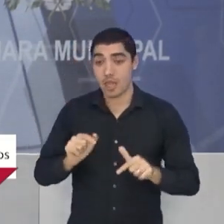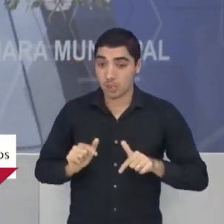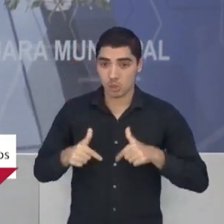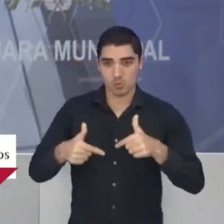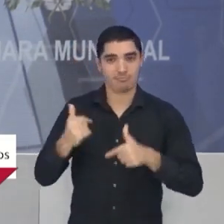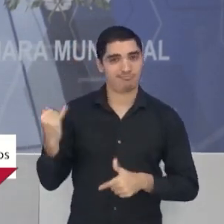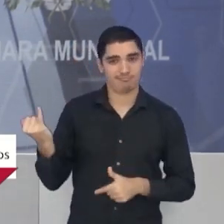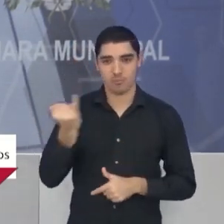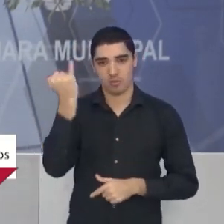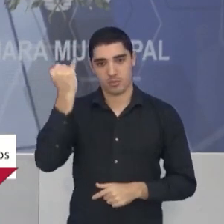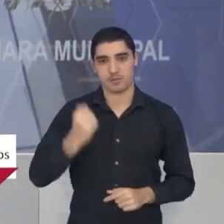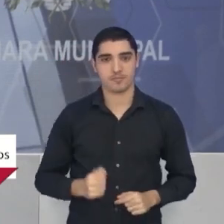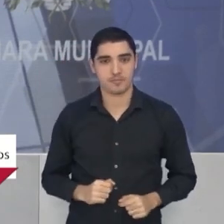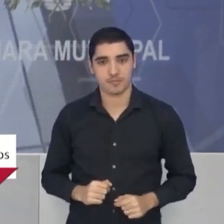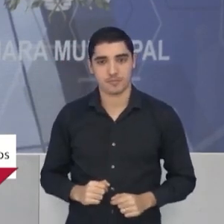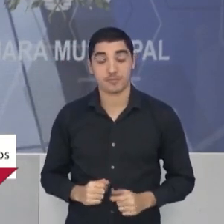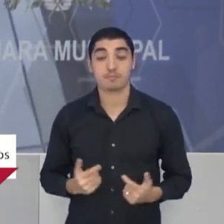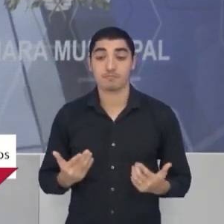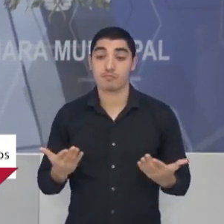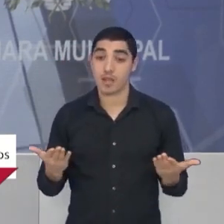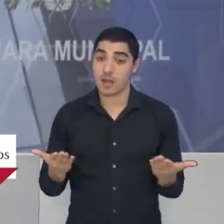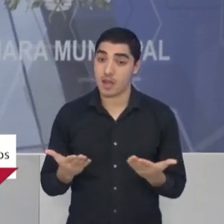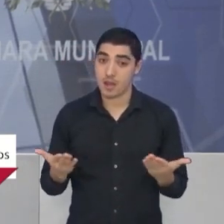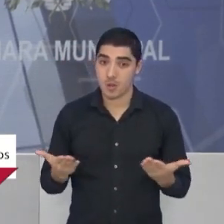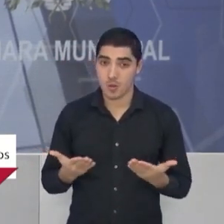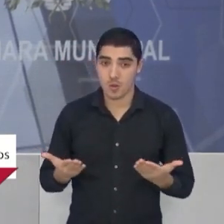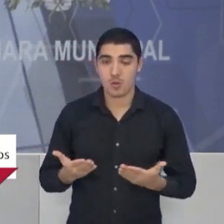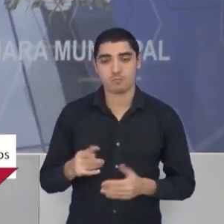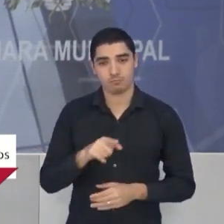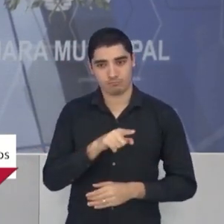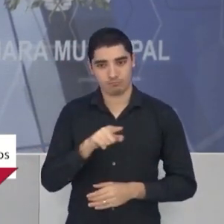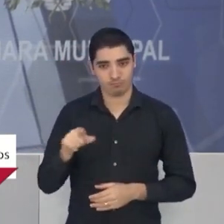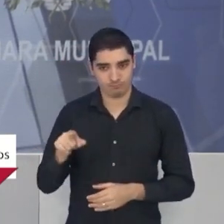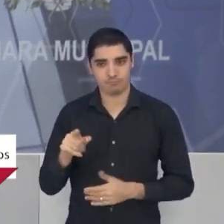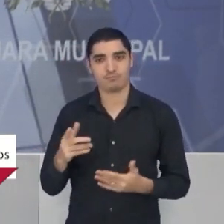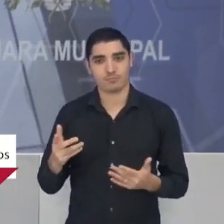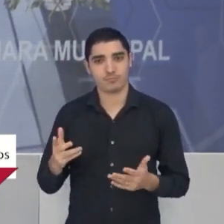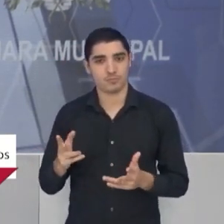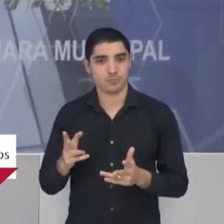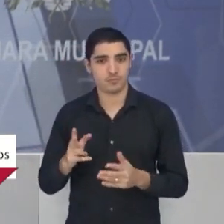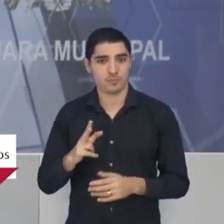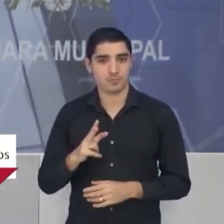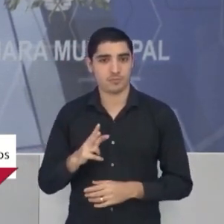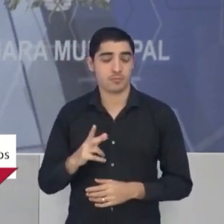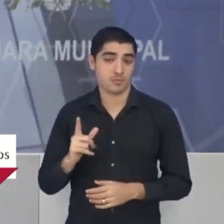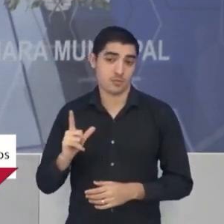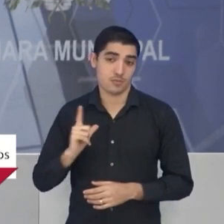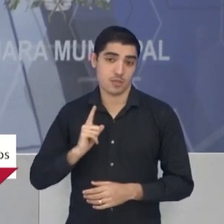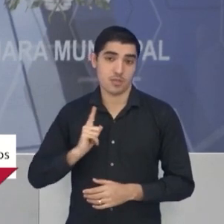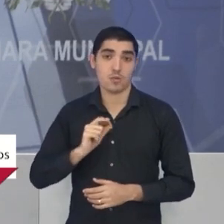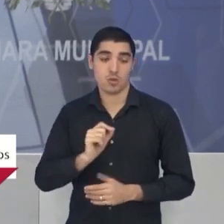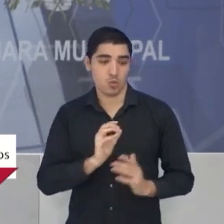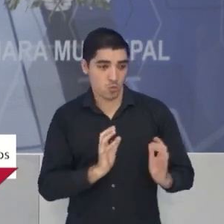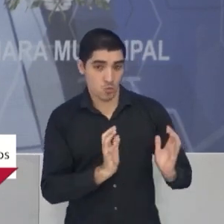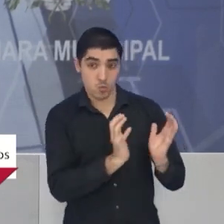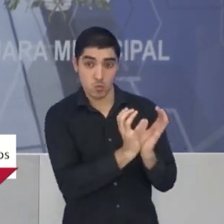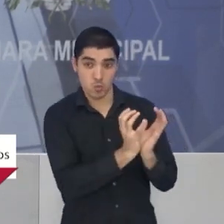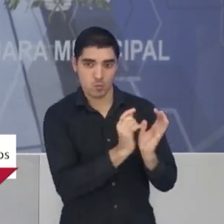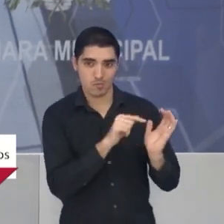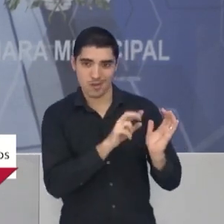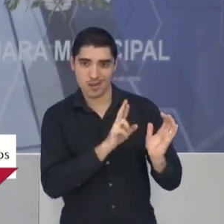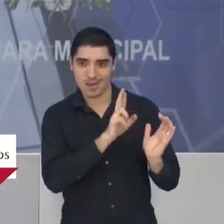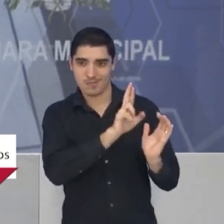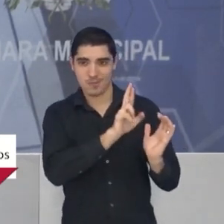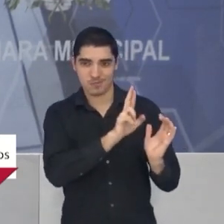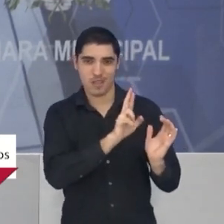importância Eh agora vocês vão ficar com o nosso pessoal vão ficar com